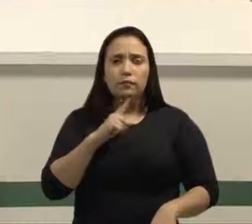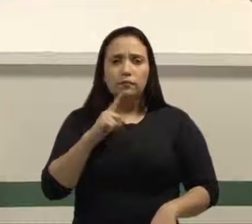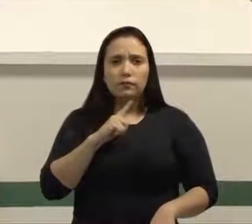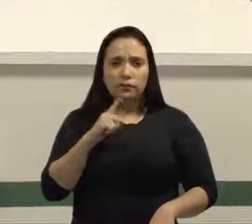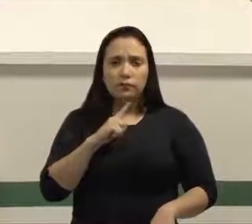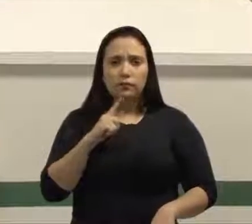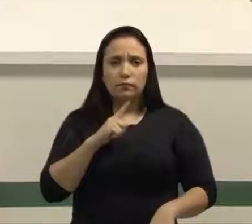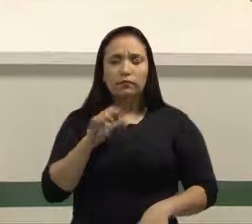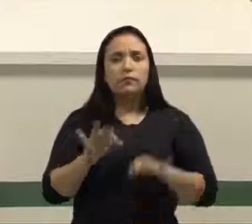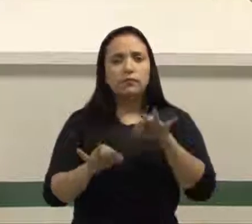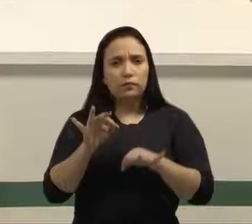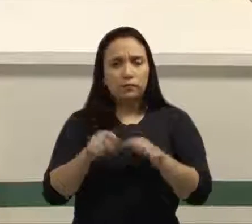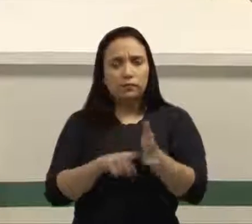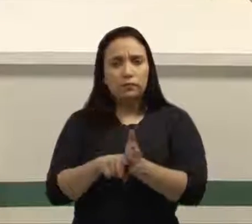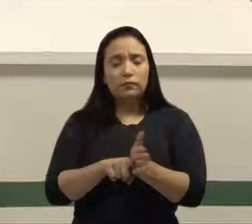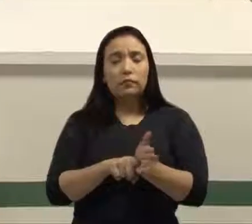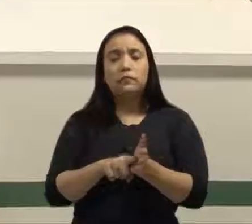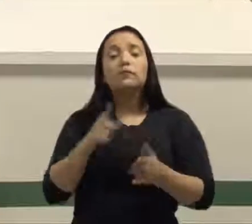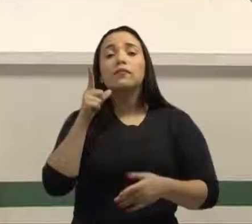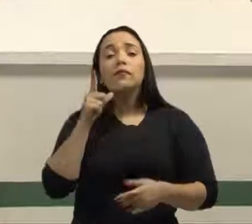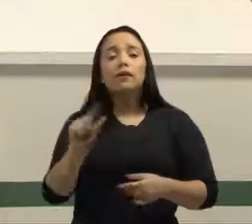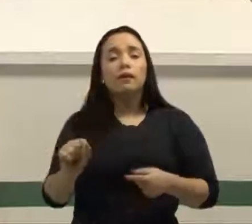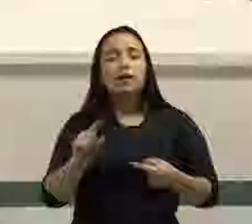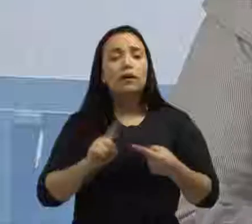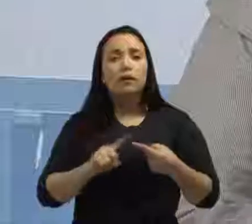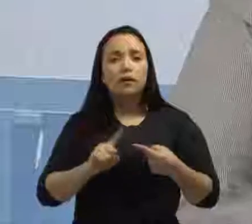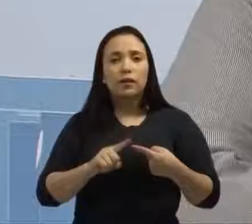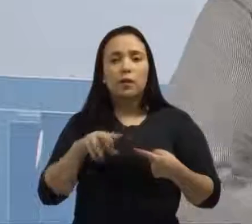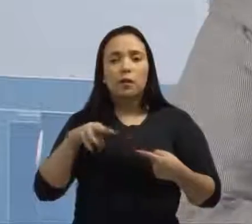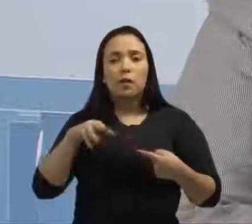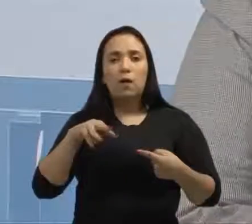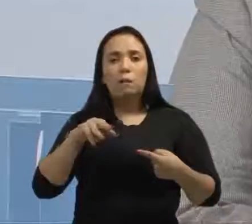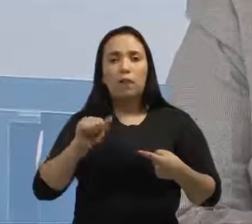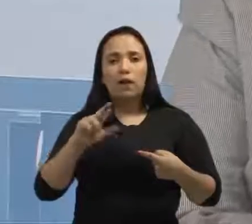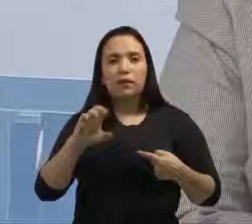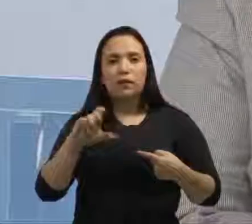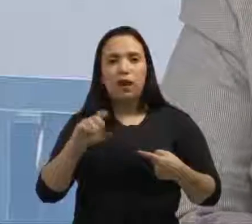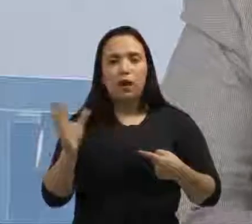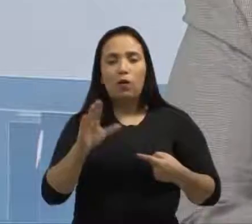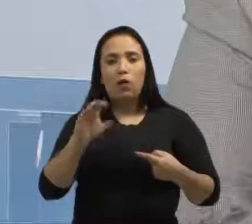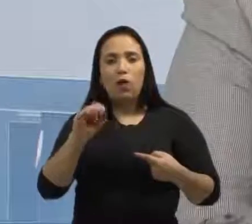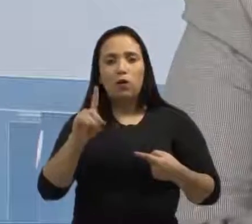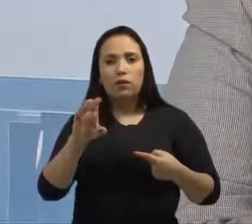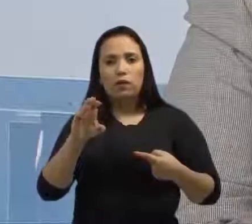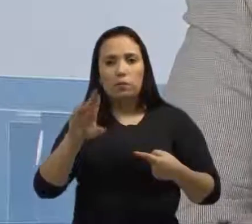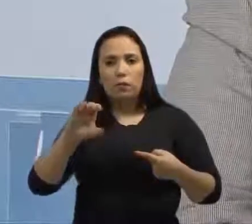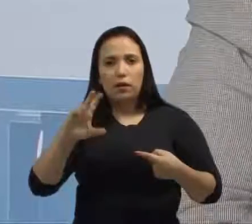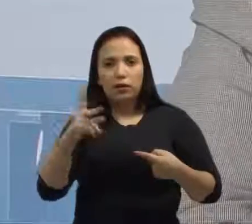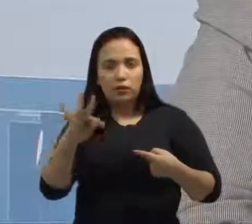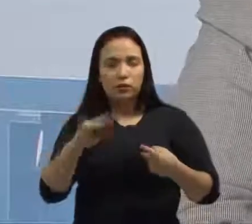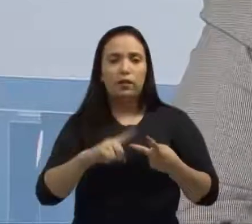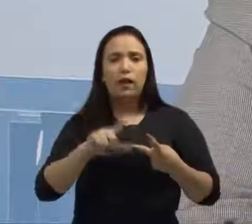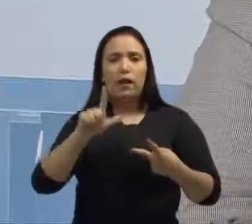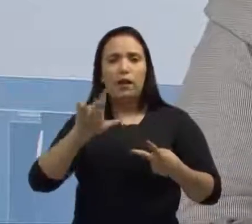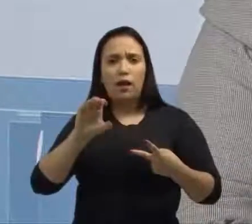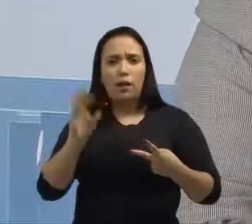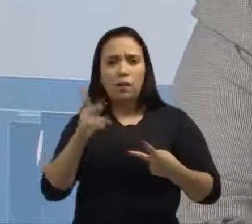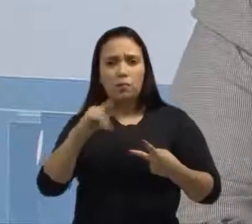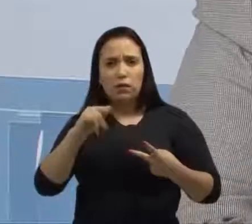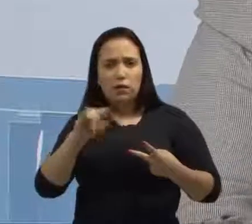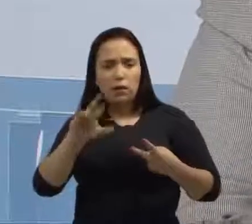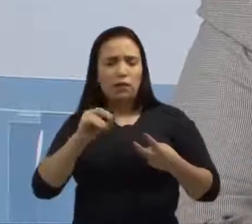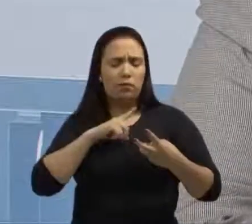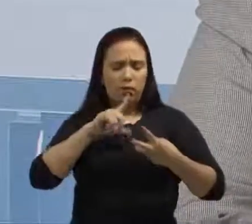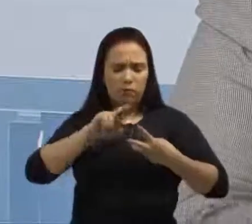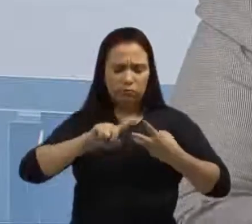cara, junto com ele, né? Nós estamos falando de quem? Quem está preso? Marcelo Odebrecht está preso. O grupo o Léo Pinheiro